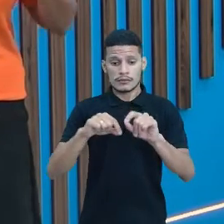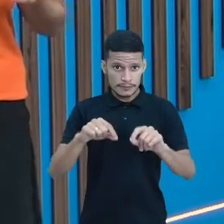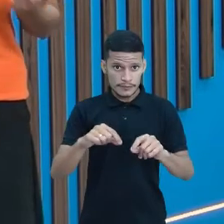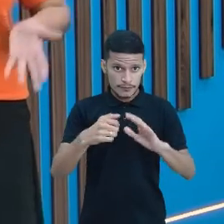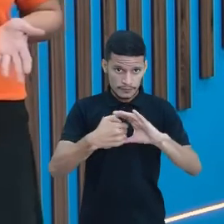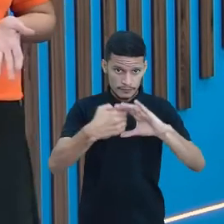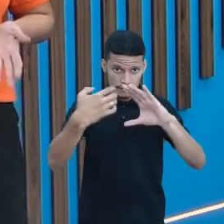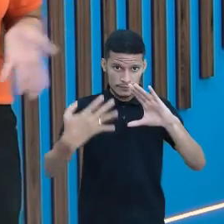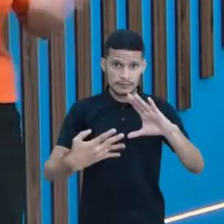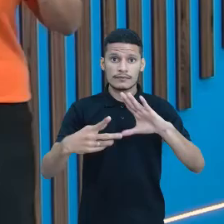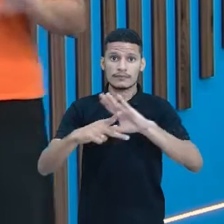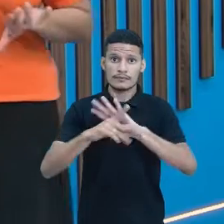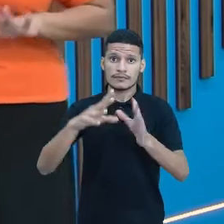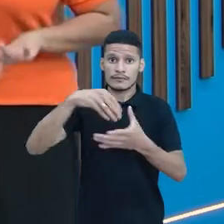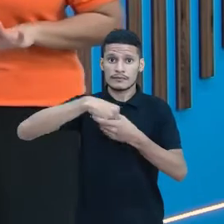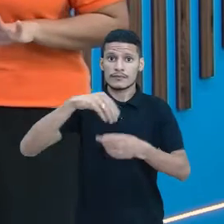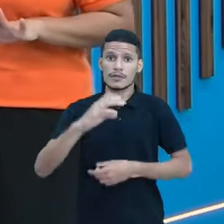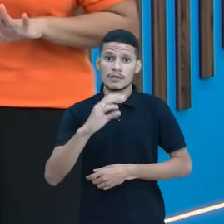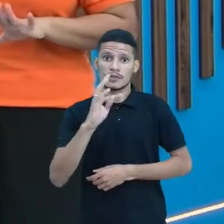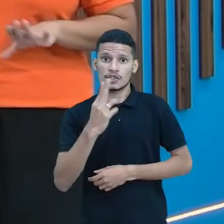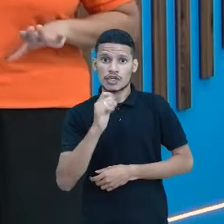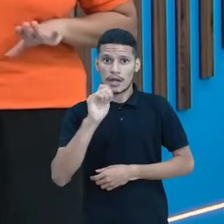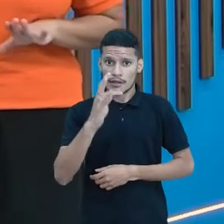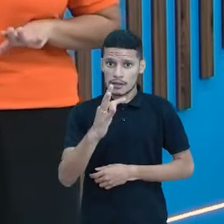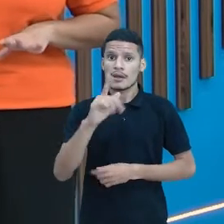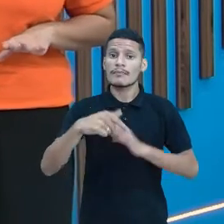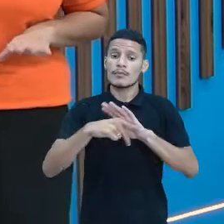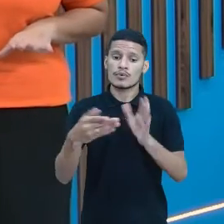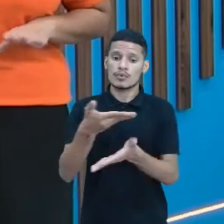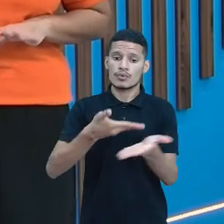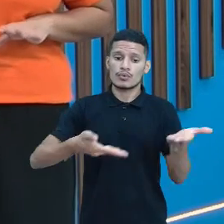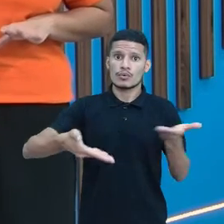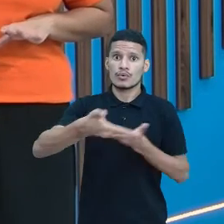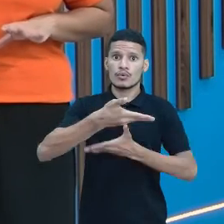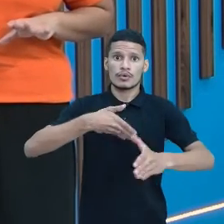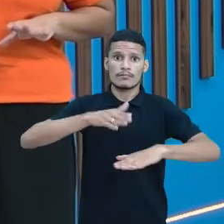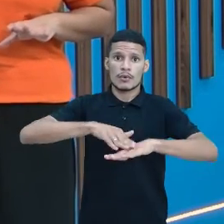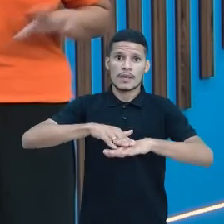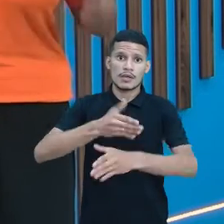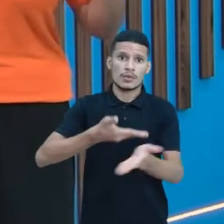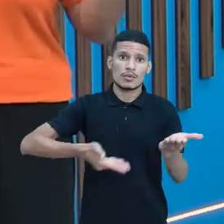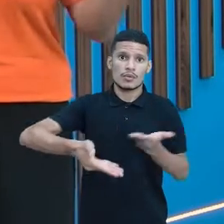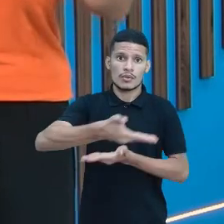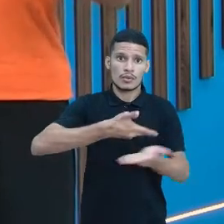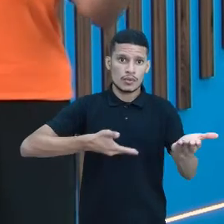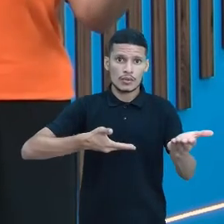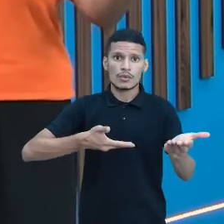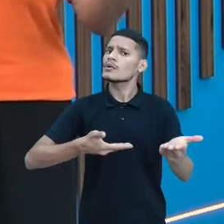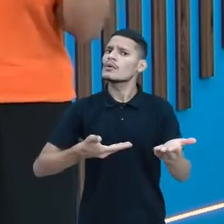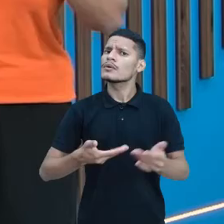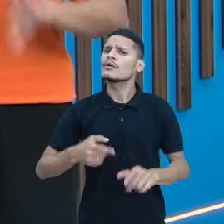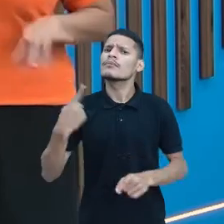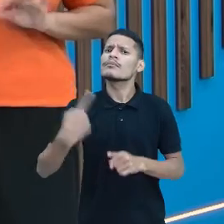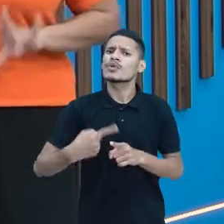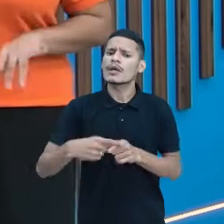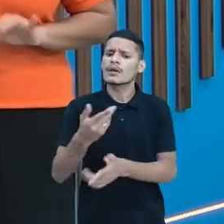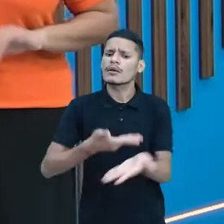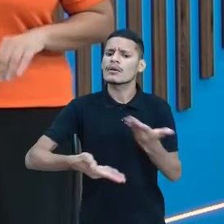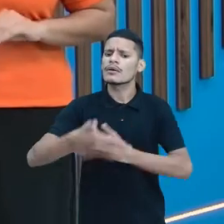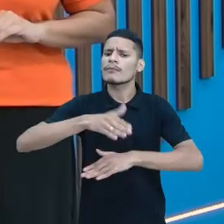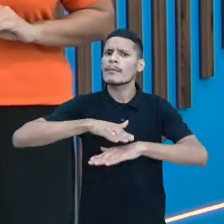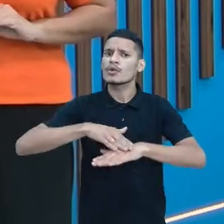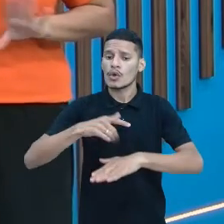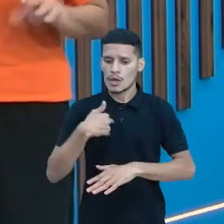principais características, justamente essa interação simultânea. E aí, simultânea por quê? Porque eu mando aqui